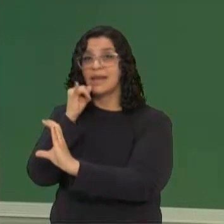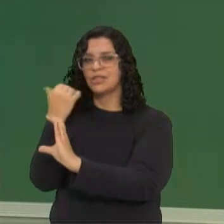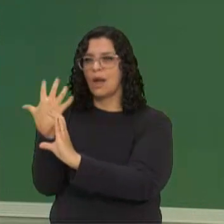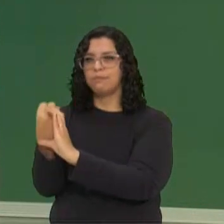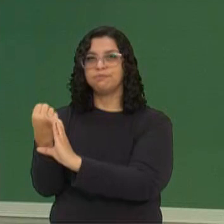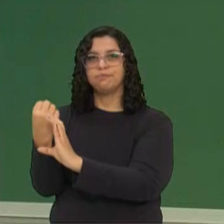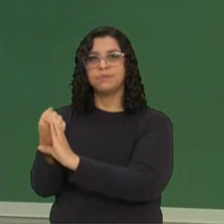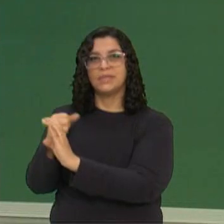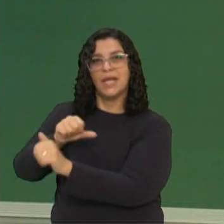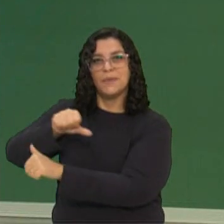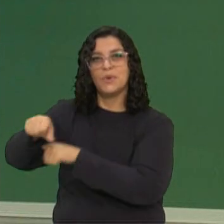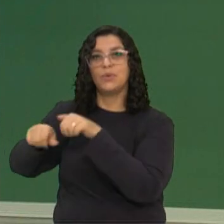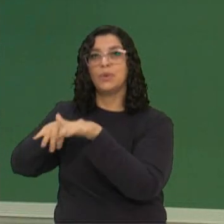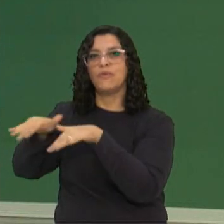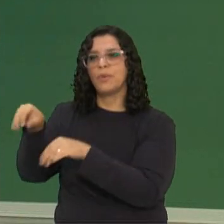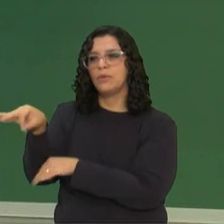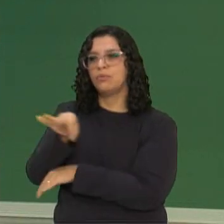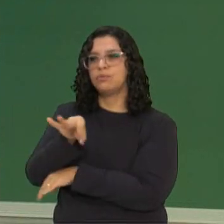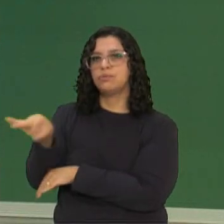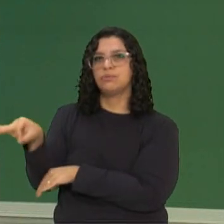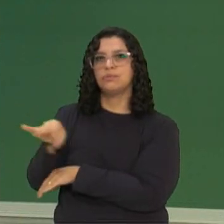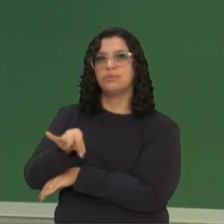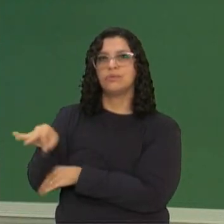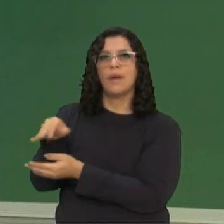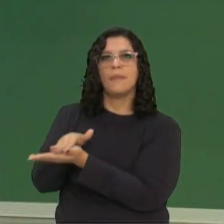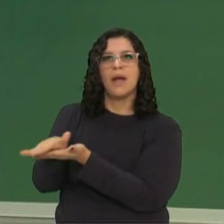as letras, dentro da